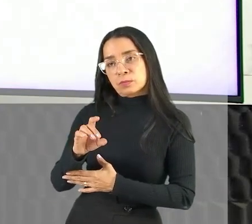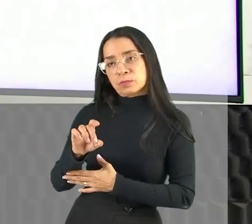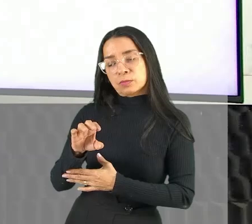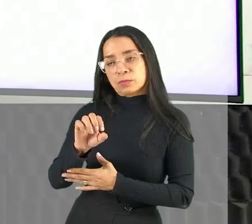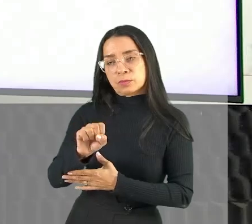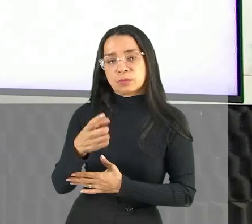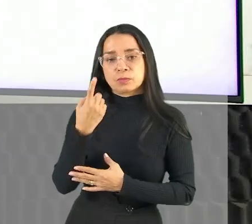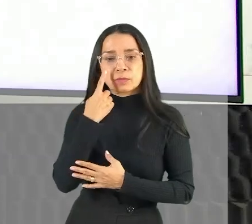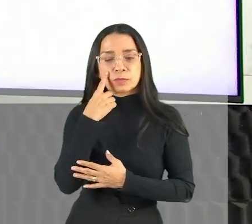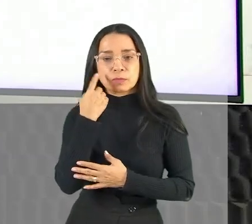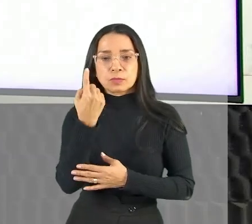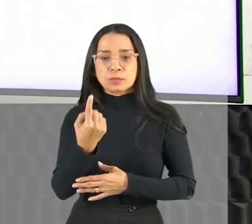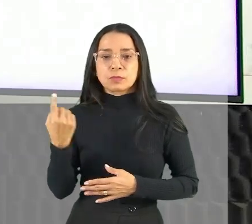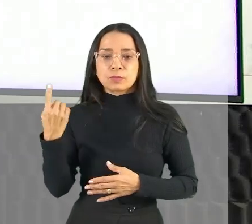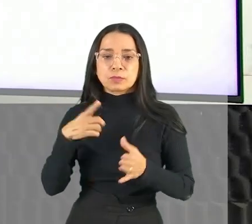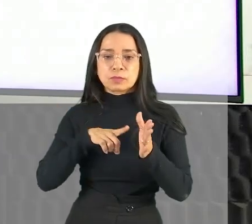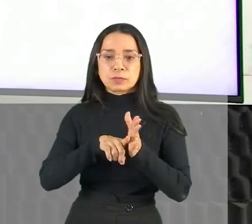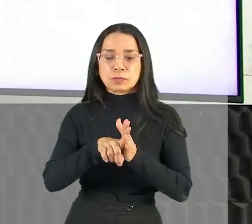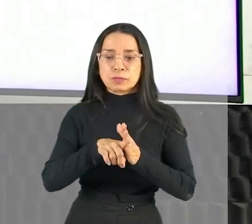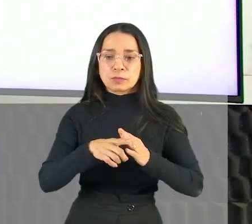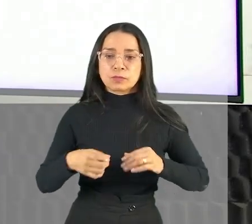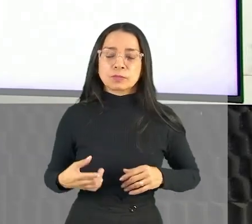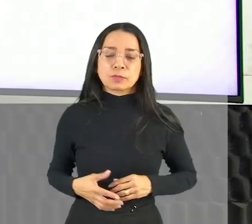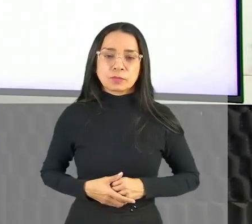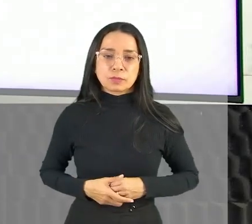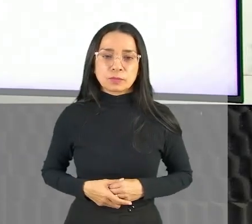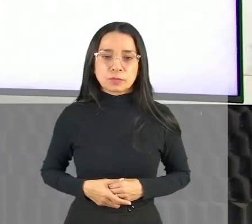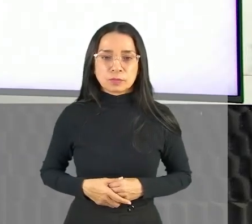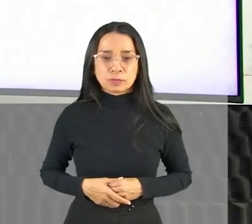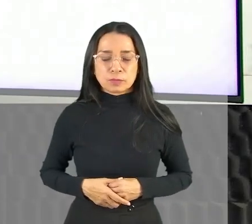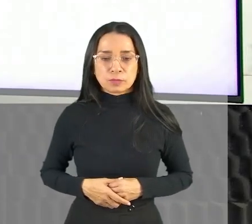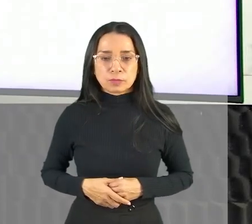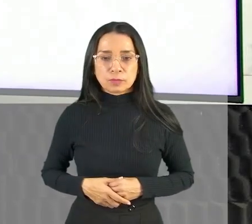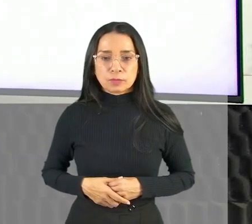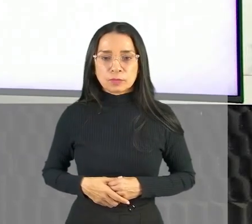vamos ver aqui o que a questão pergunta.